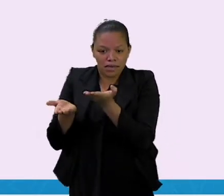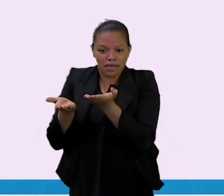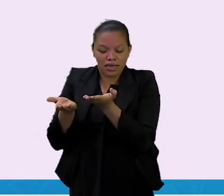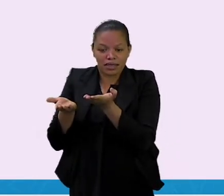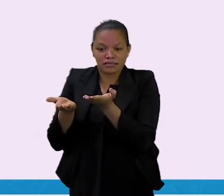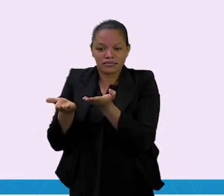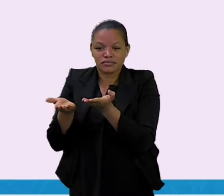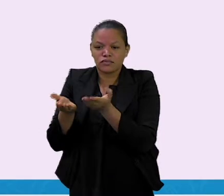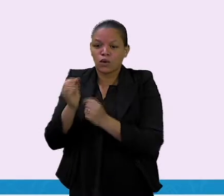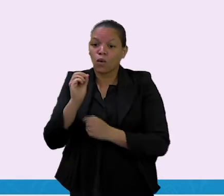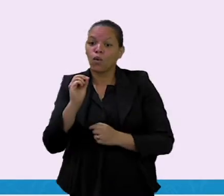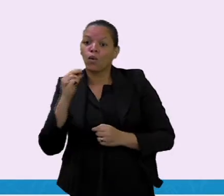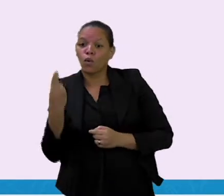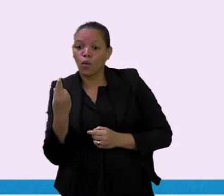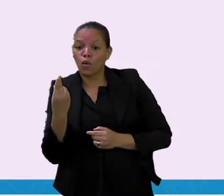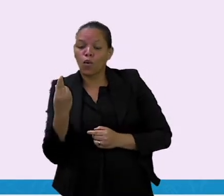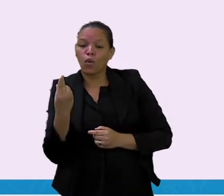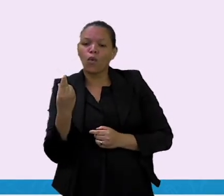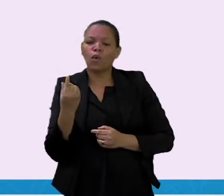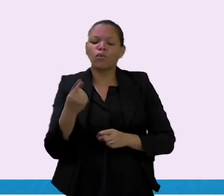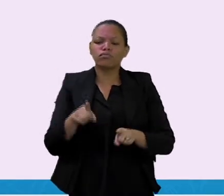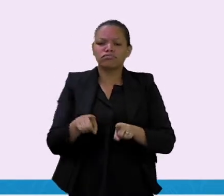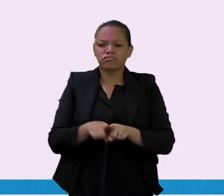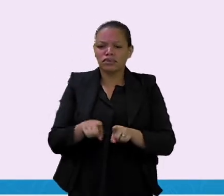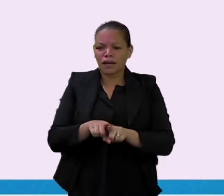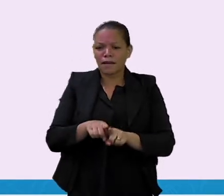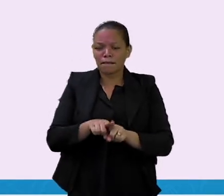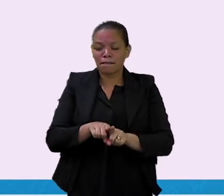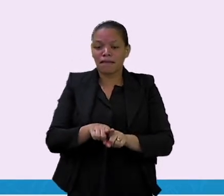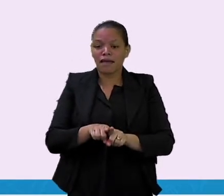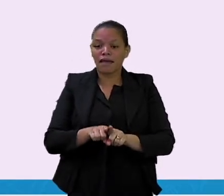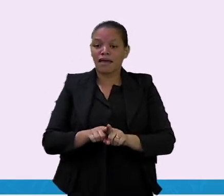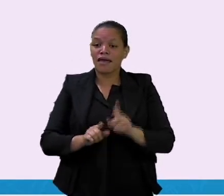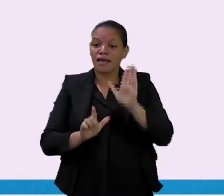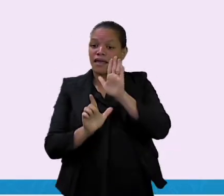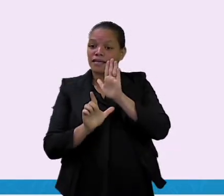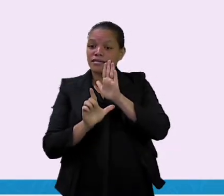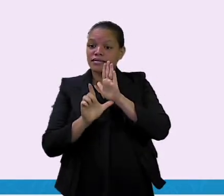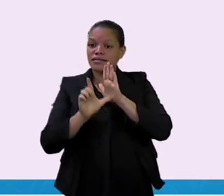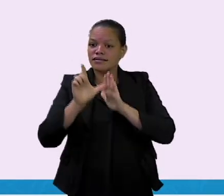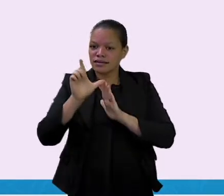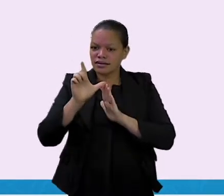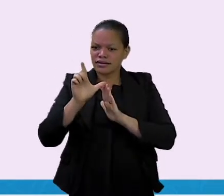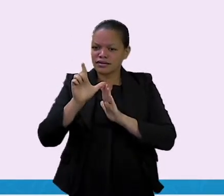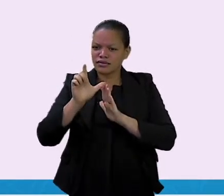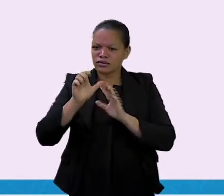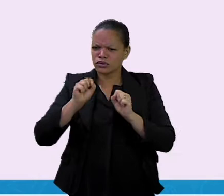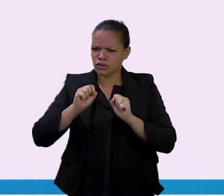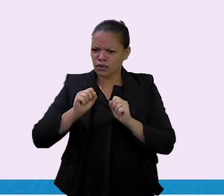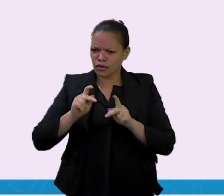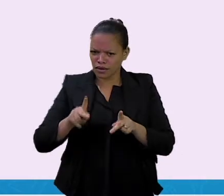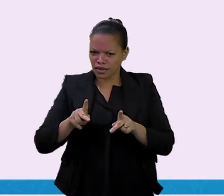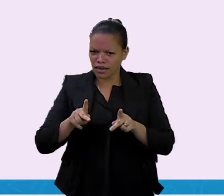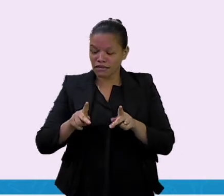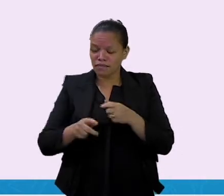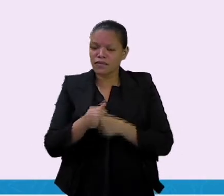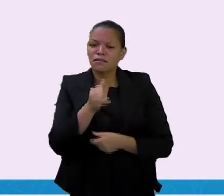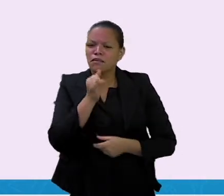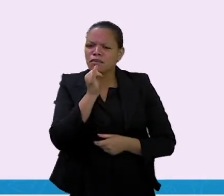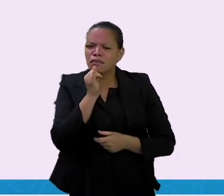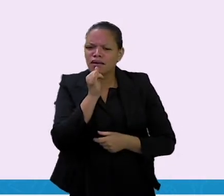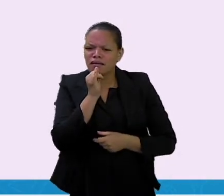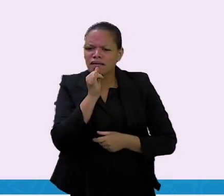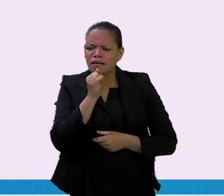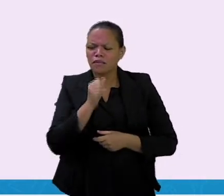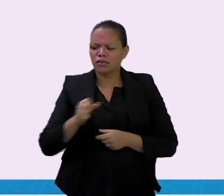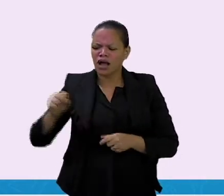é líquido, ok? Então vamos lá, a cenoura. Se eu lhe perguntar aqui, a cenoura eu vou olhar o